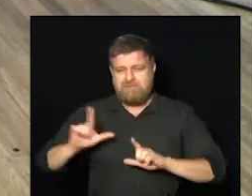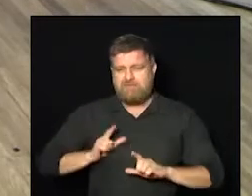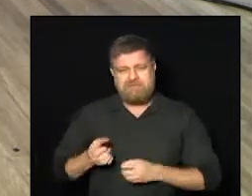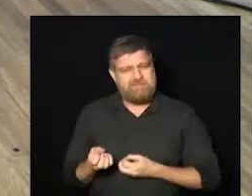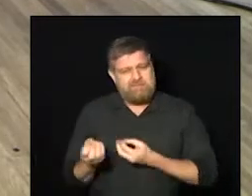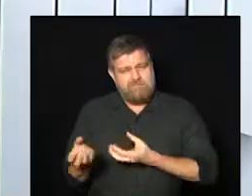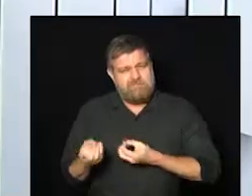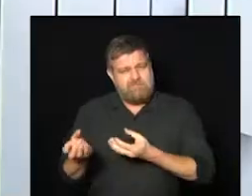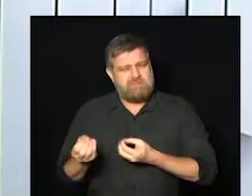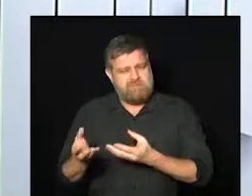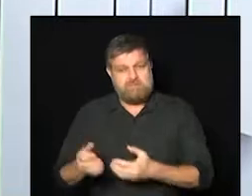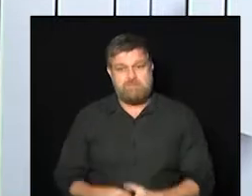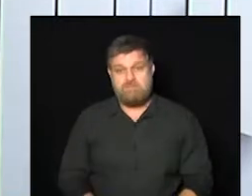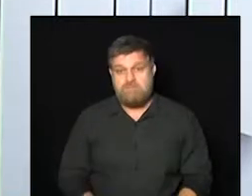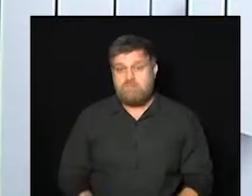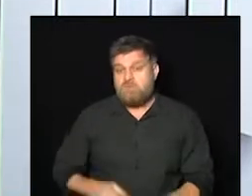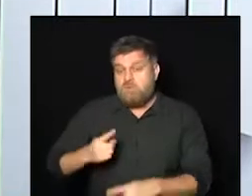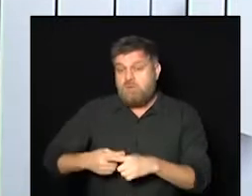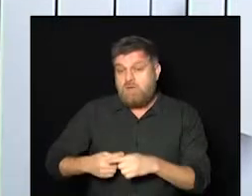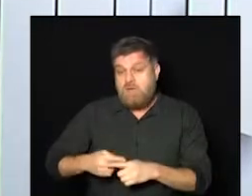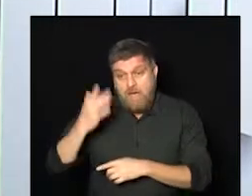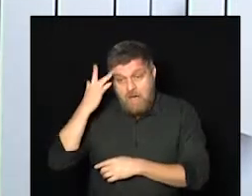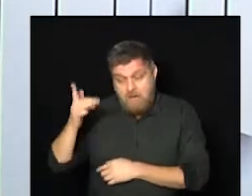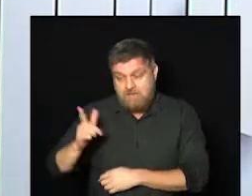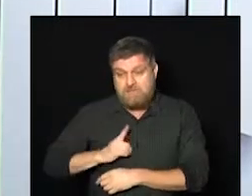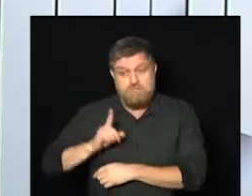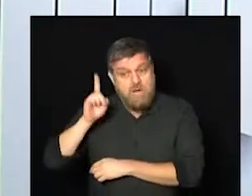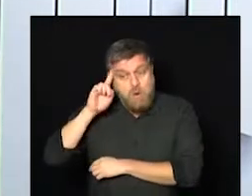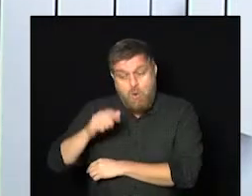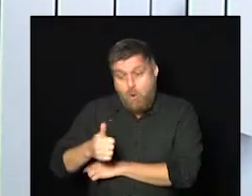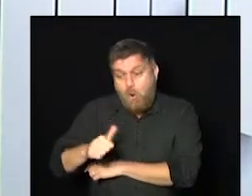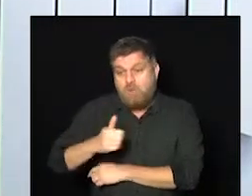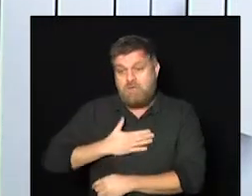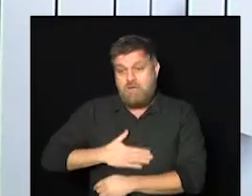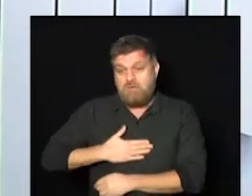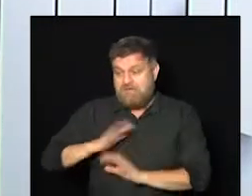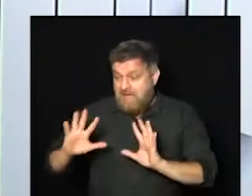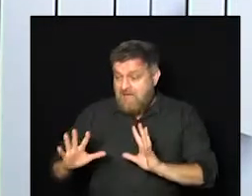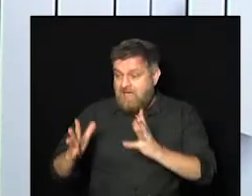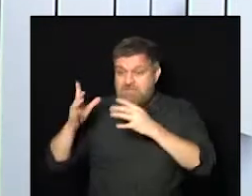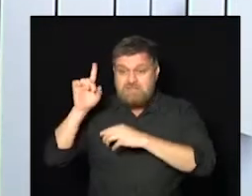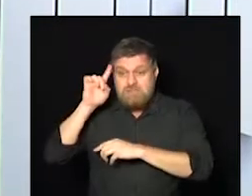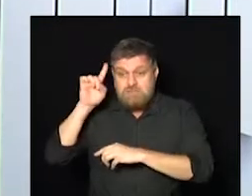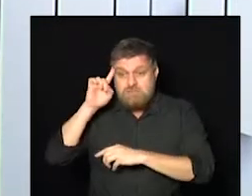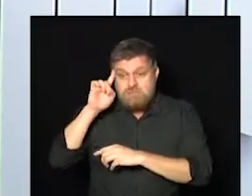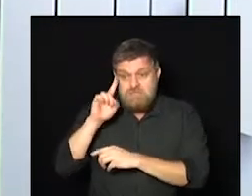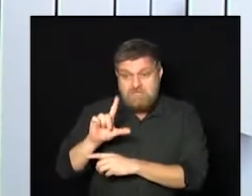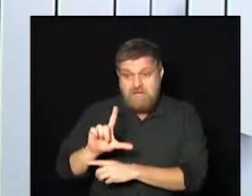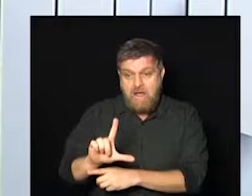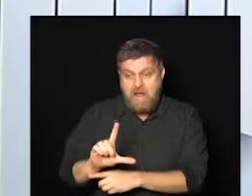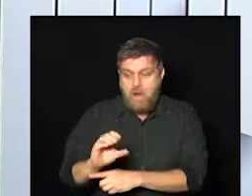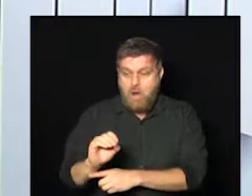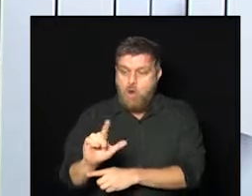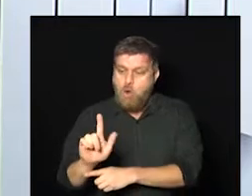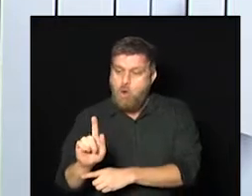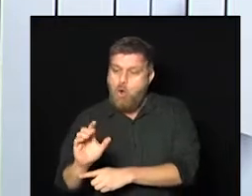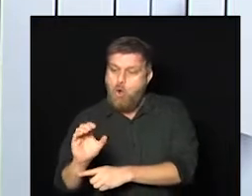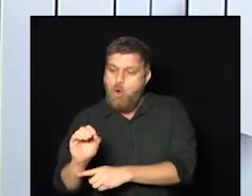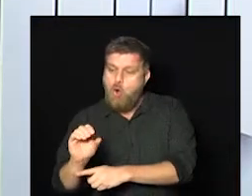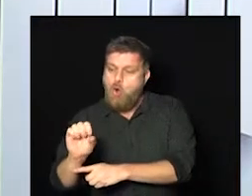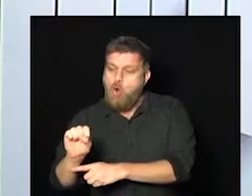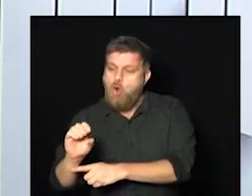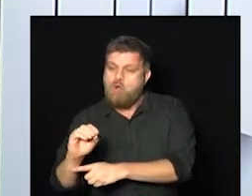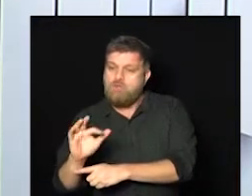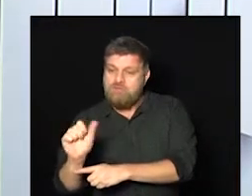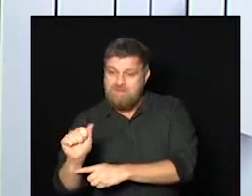muitos assuntos. Até porque amanhã, 11 de agosto, é comemorado o Dia Municipal da Logosofia, projeto do